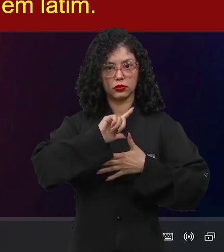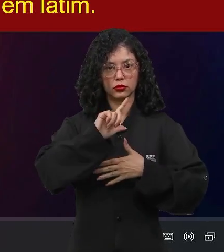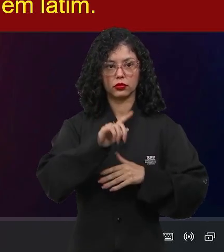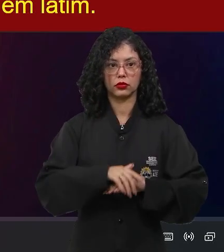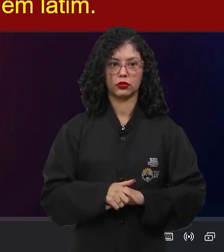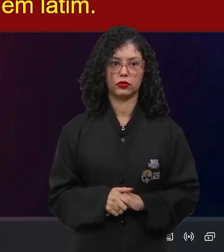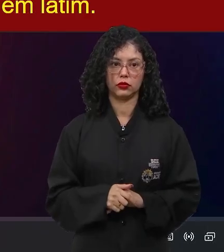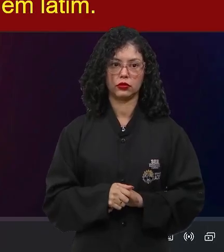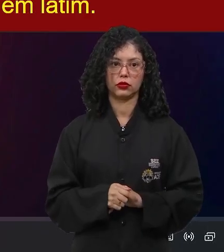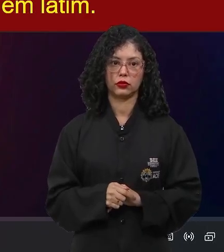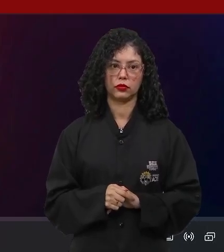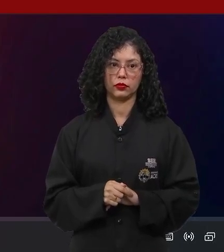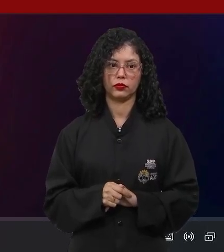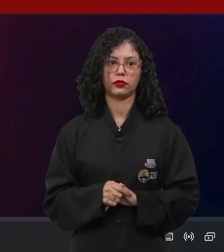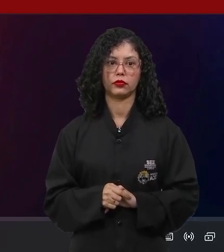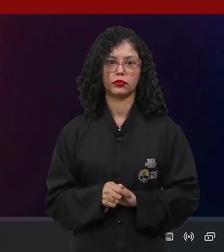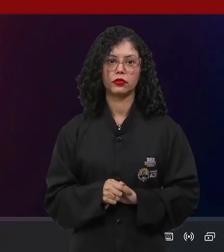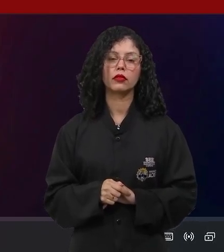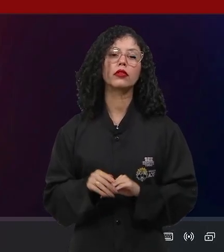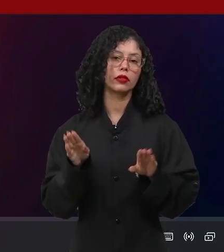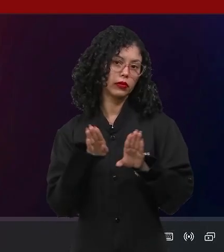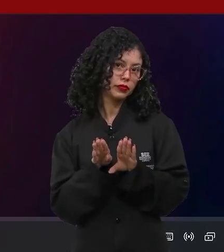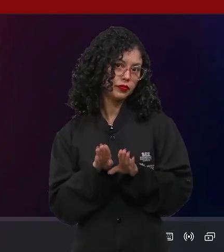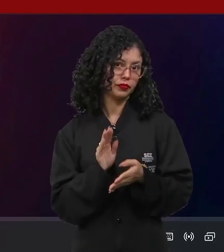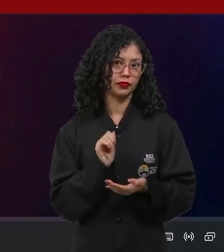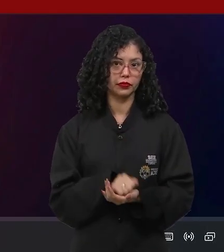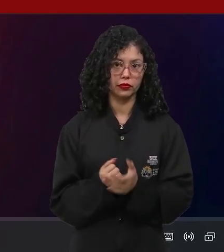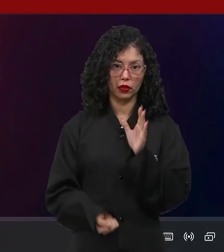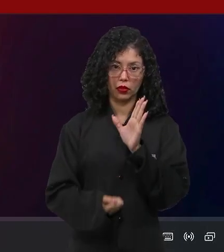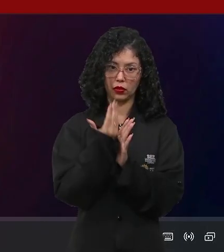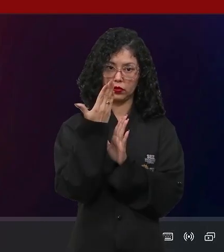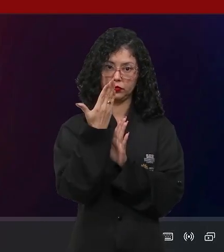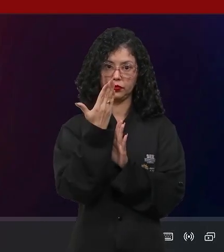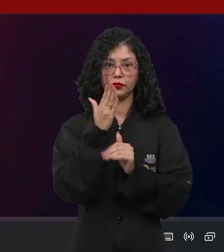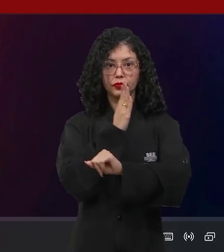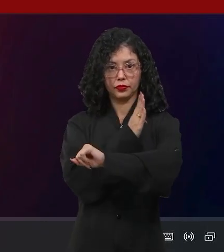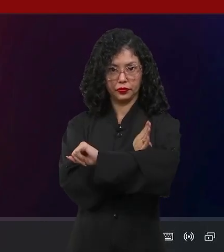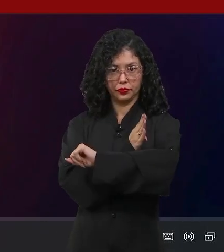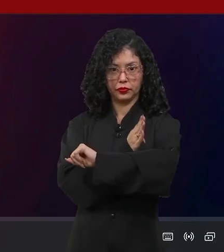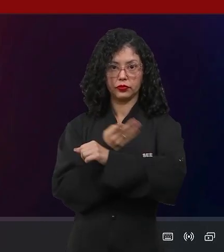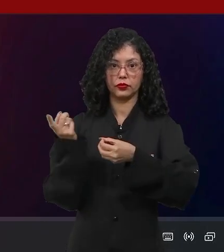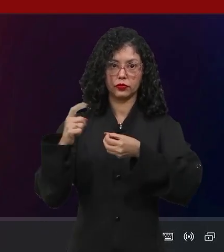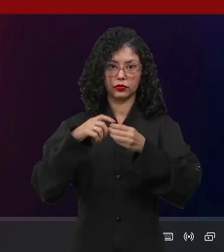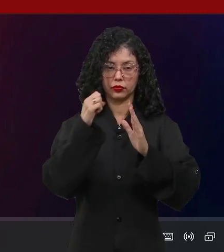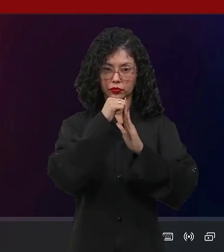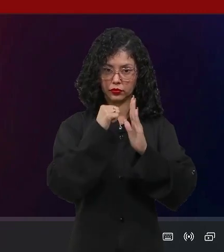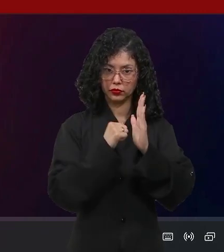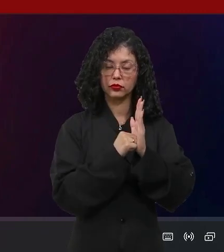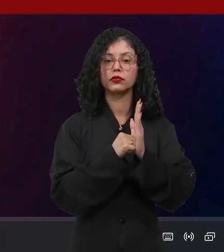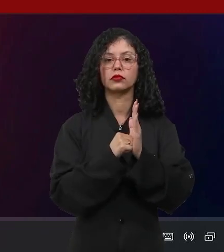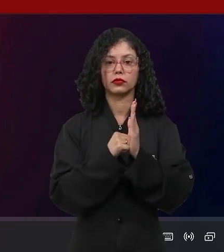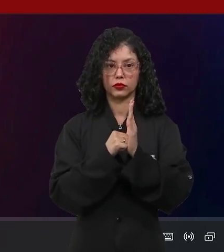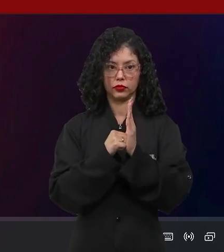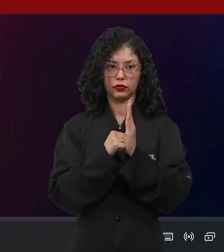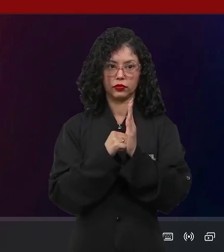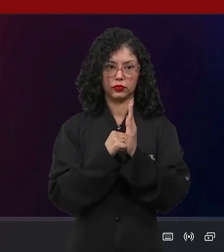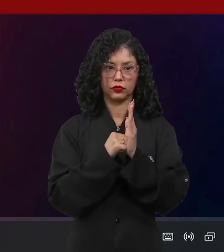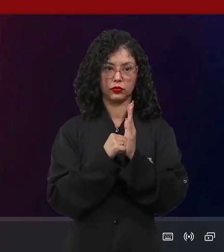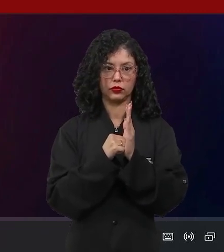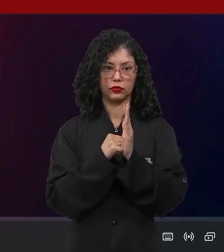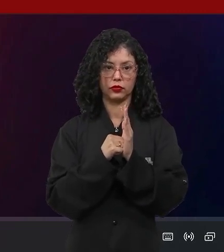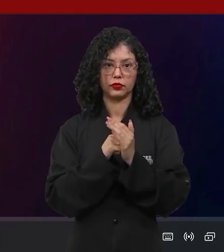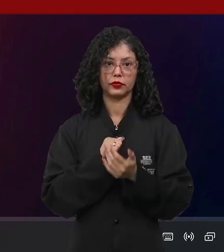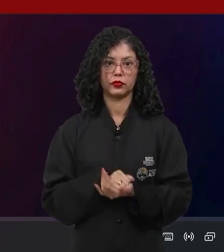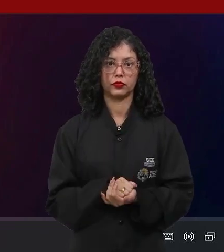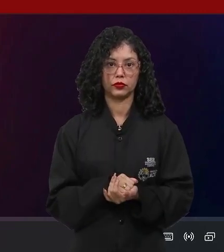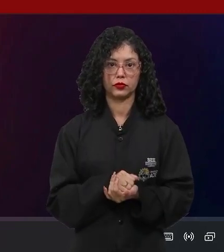em latim. Esse é o canto-chão. Teve origem na Idade Média, né, nos primórdios lá